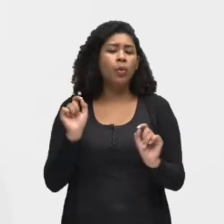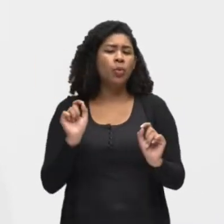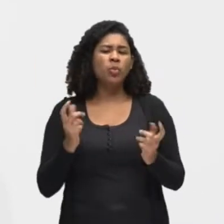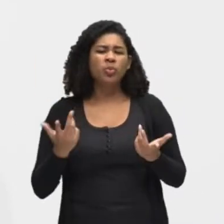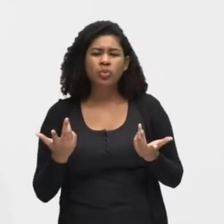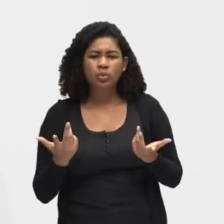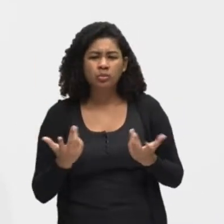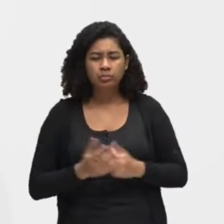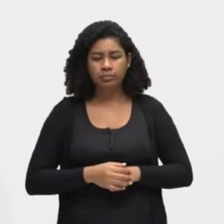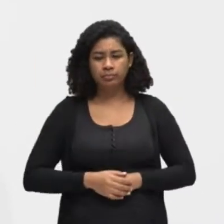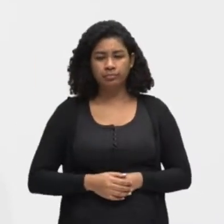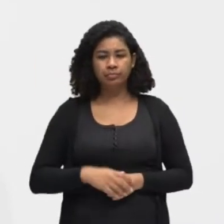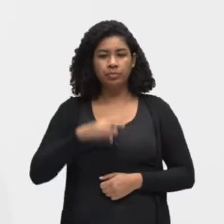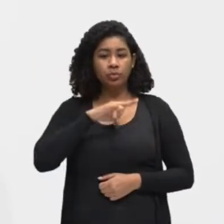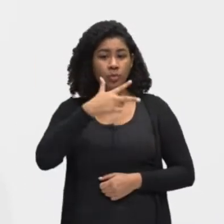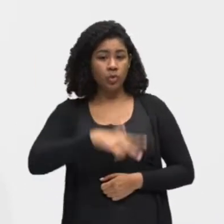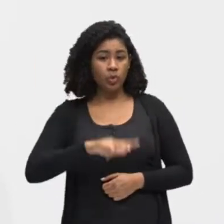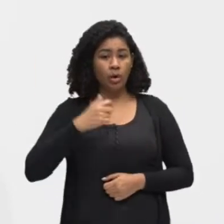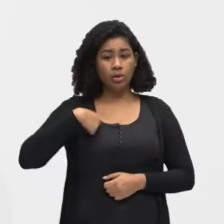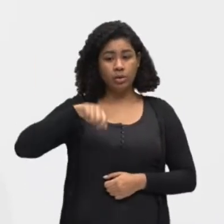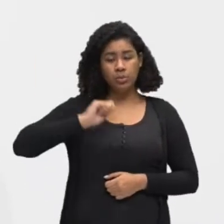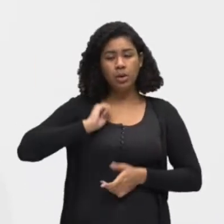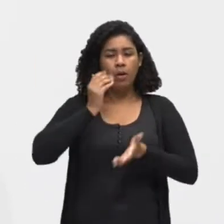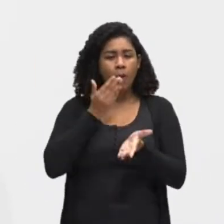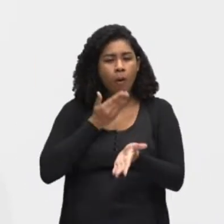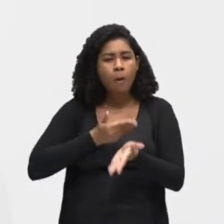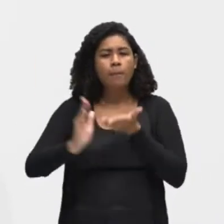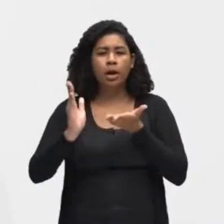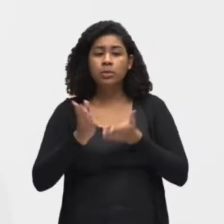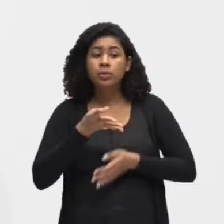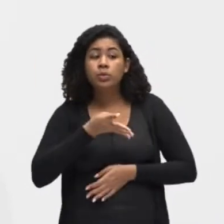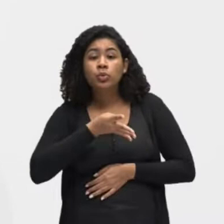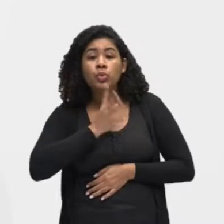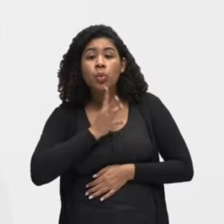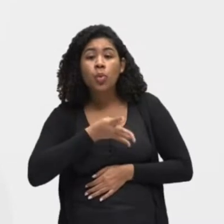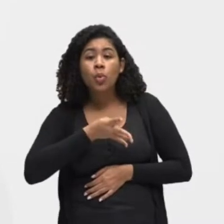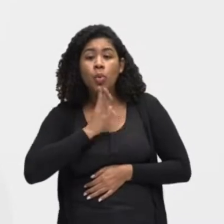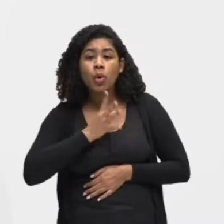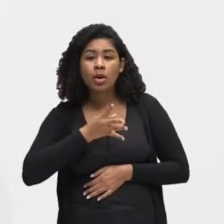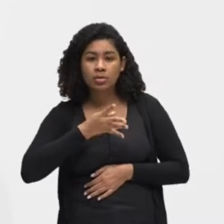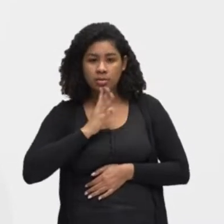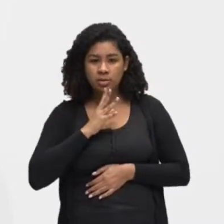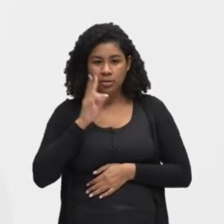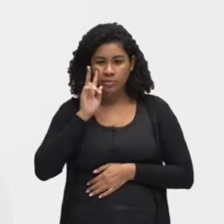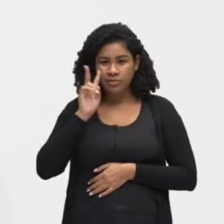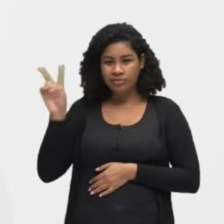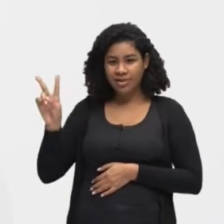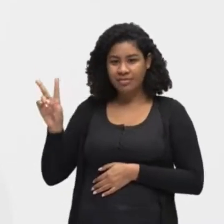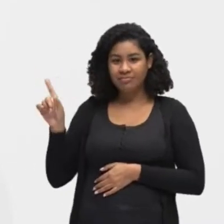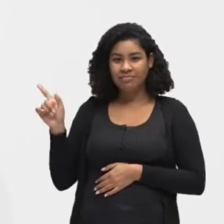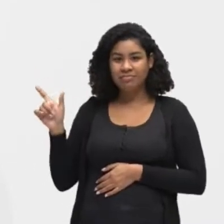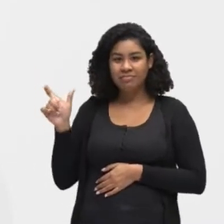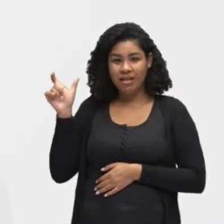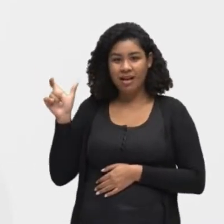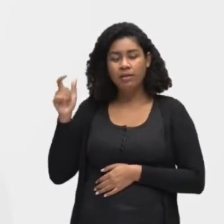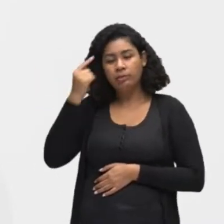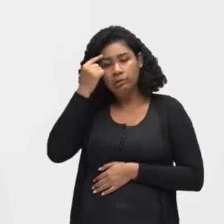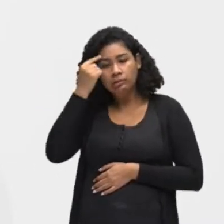Portugal e Espanha dão início às expedições de conhecimento. Gostaria de grifar aqui para vocês essa ideia